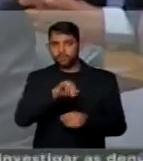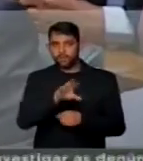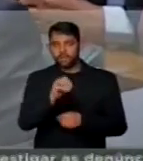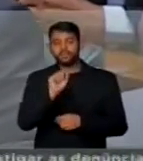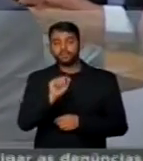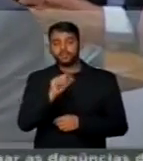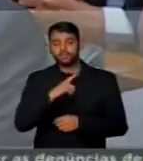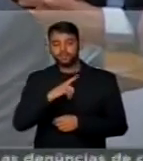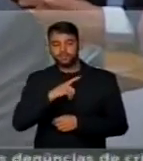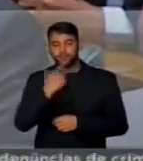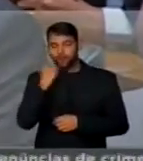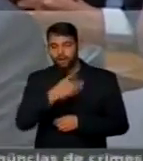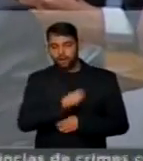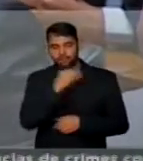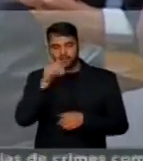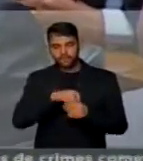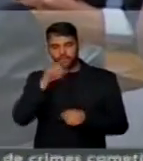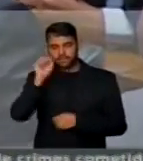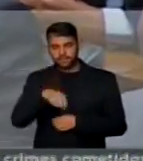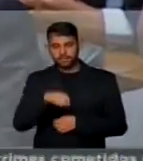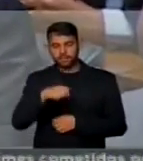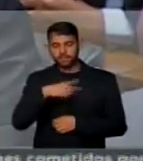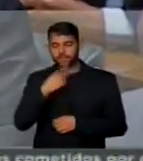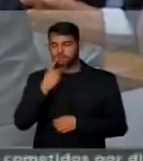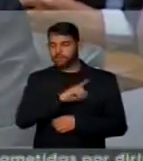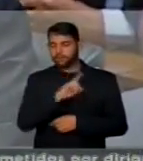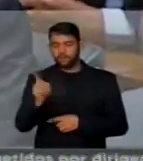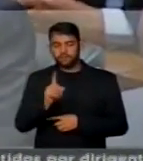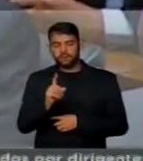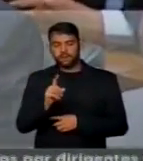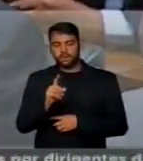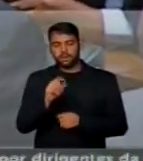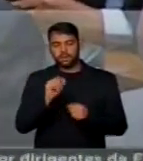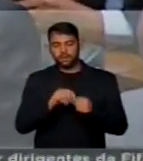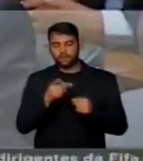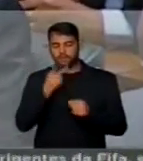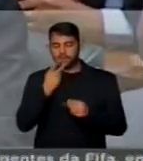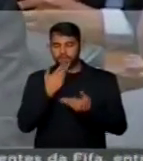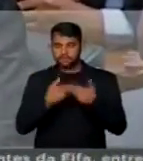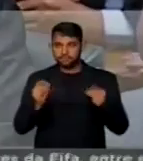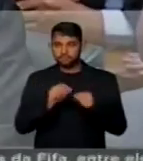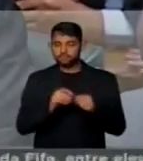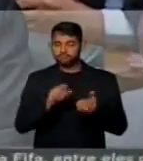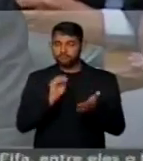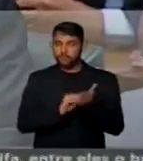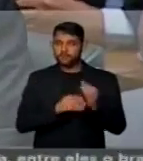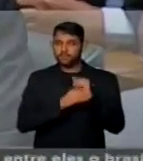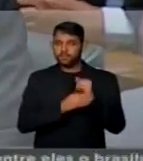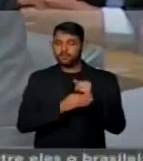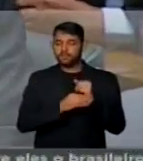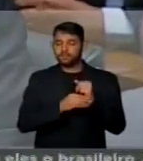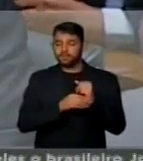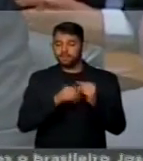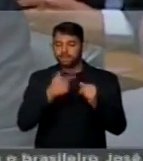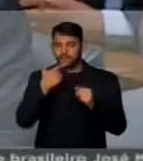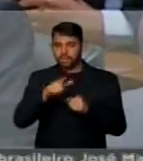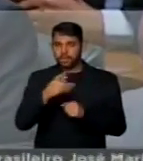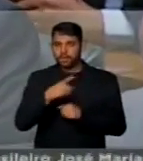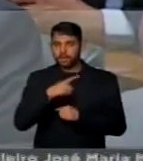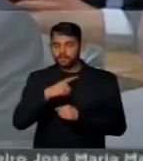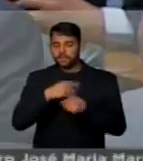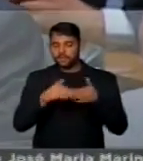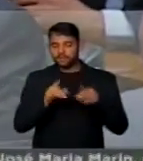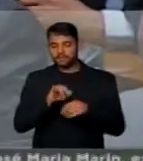de que só cabe votar sim e dizer não a essa excrescência, a essa insegurança, e que abriria, repito,